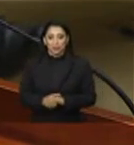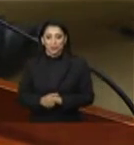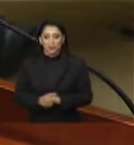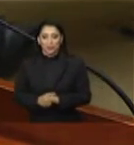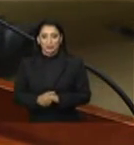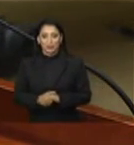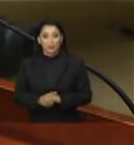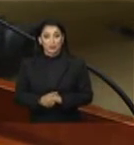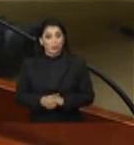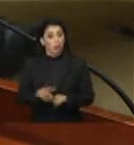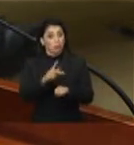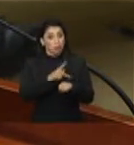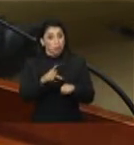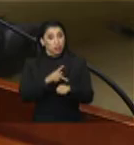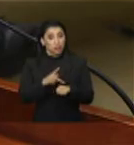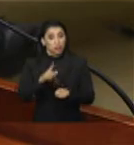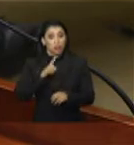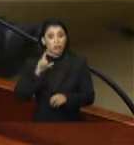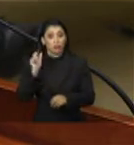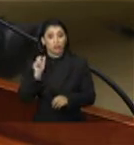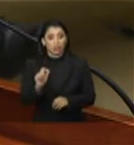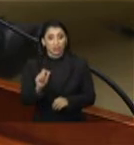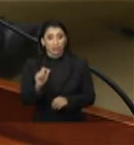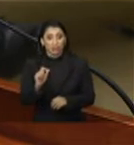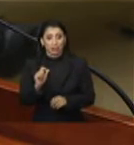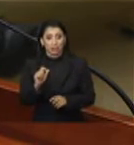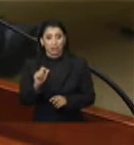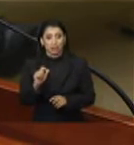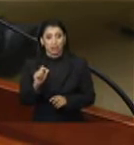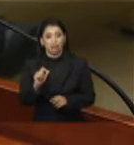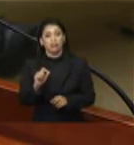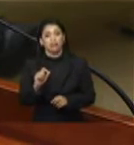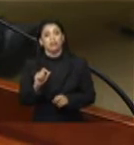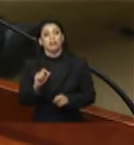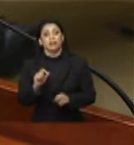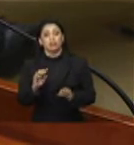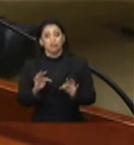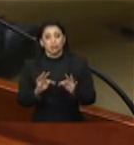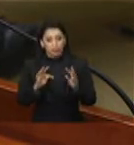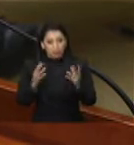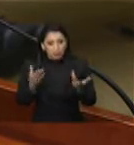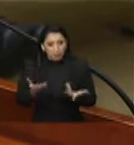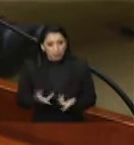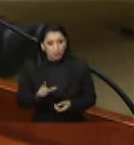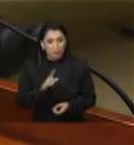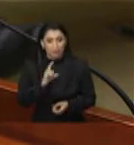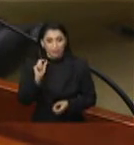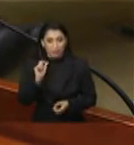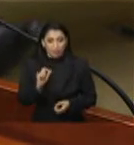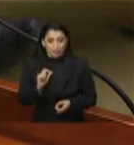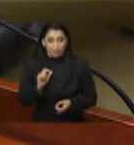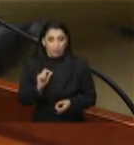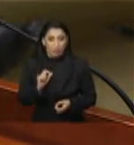num país como ló e se absolutamente a paler